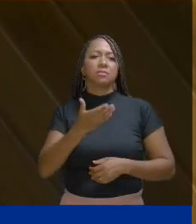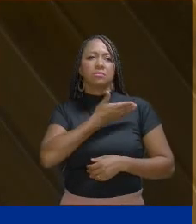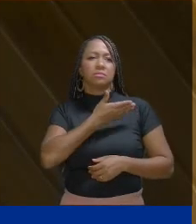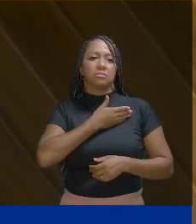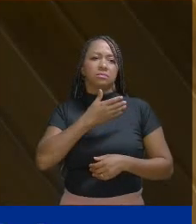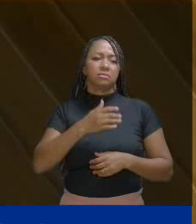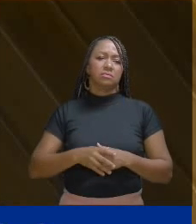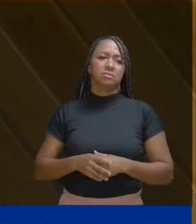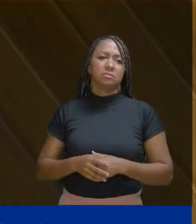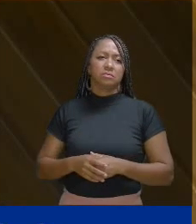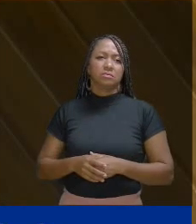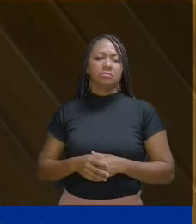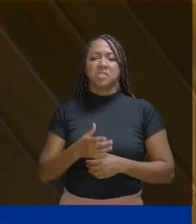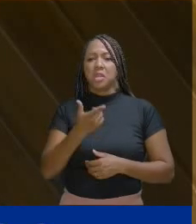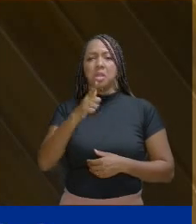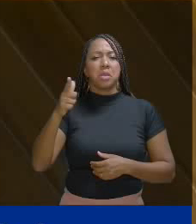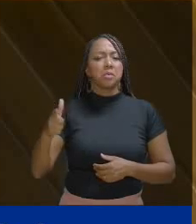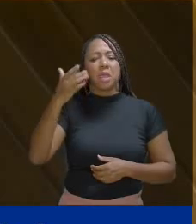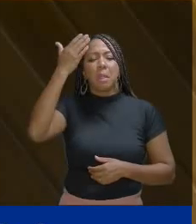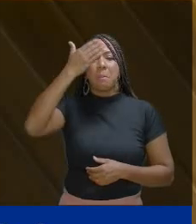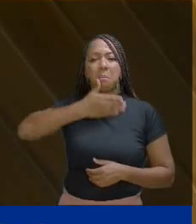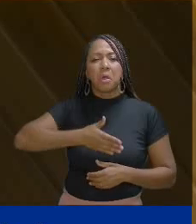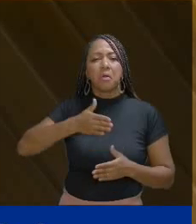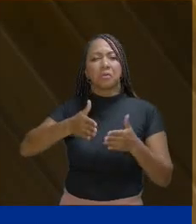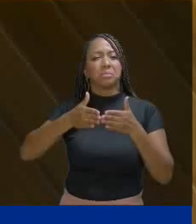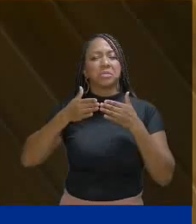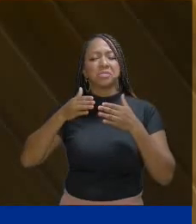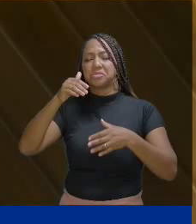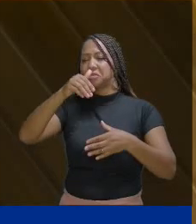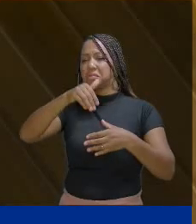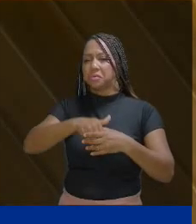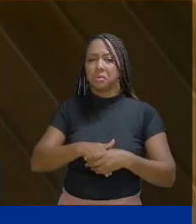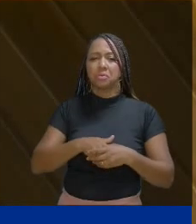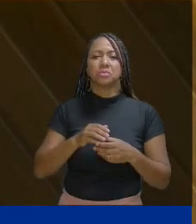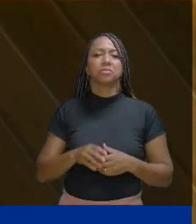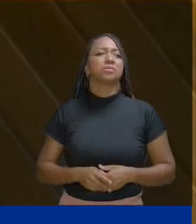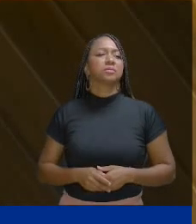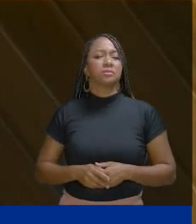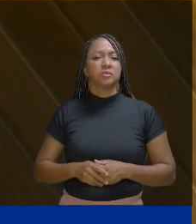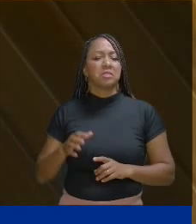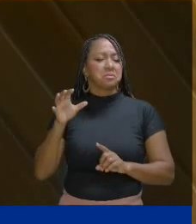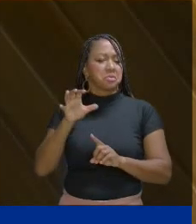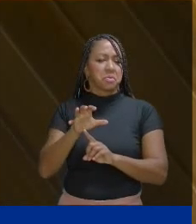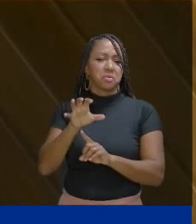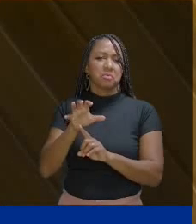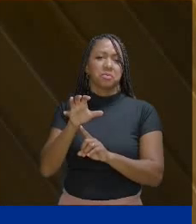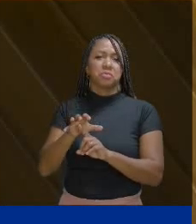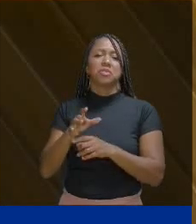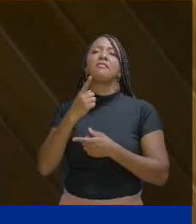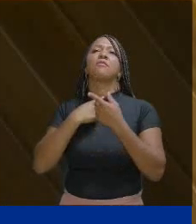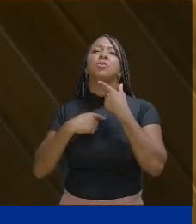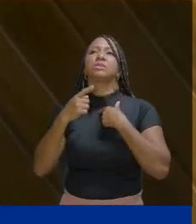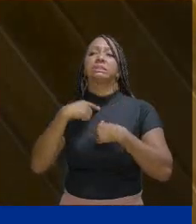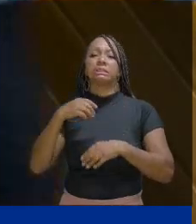amiga. Argumentou que não houve comprovação de pedido de votos, tampouco de influência na vontade dos